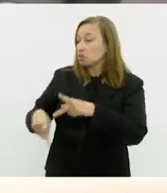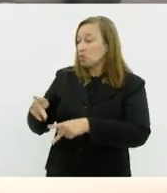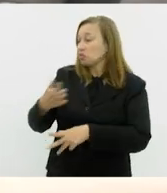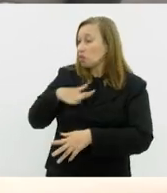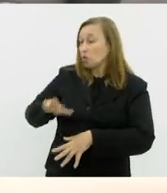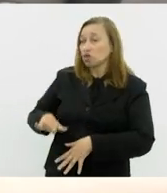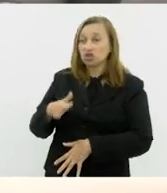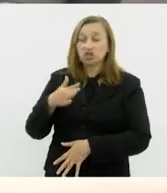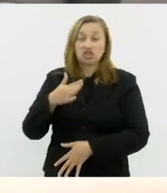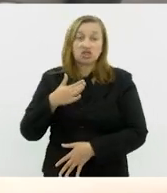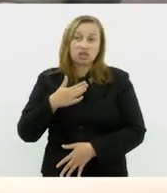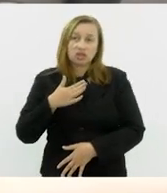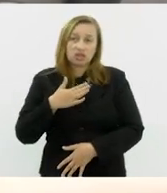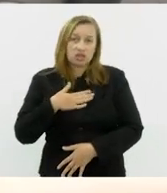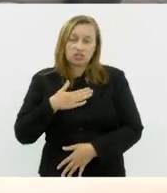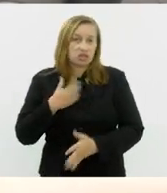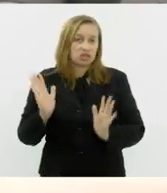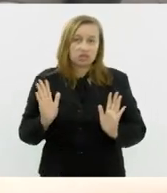a alegria e tal,